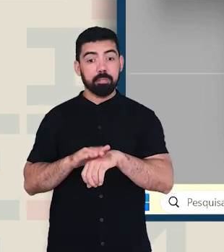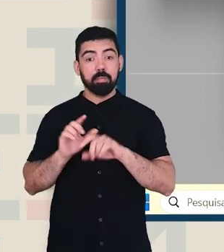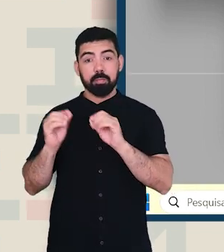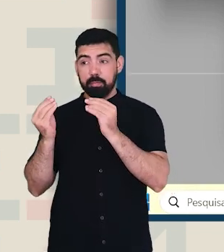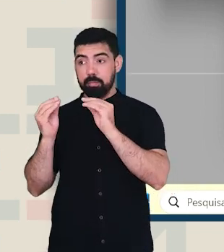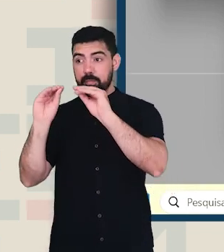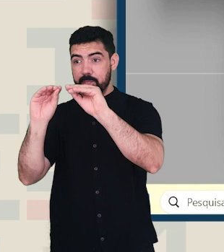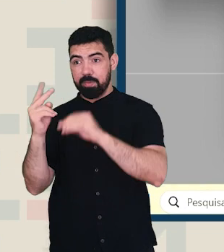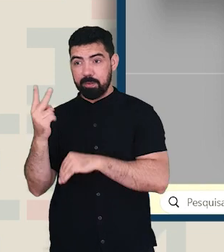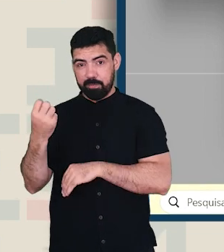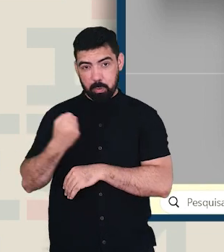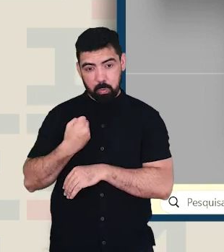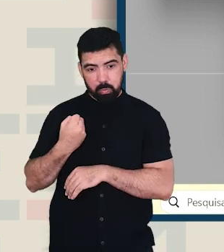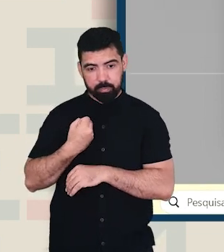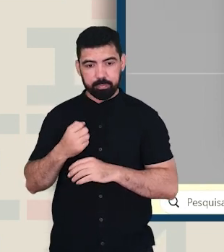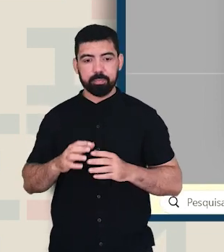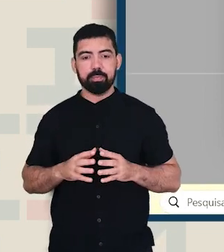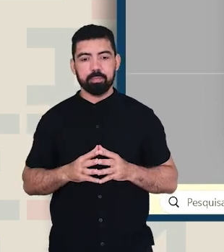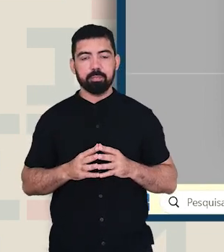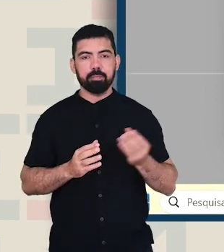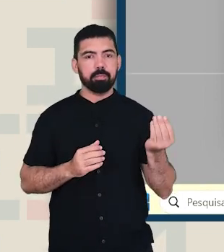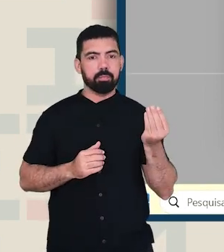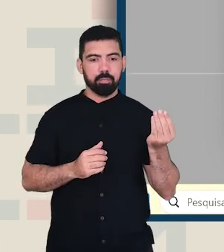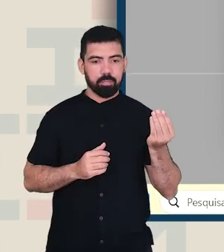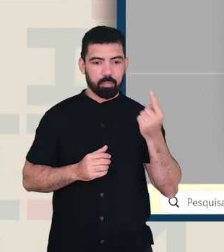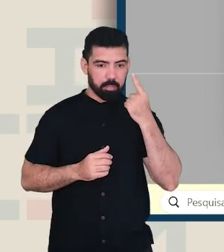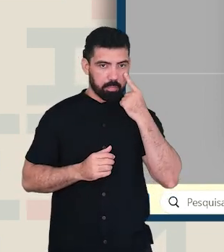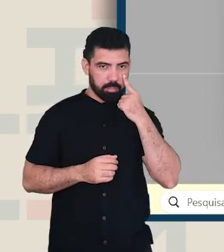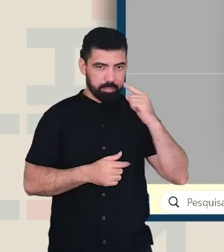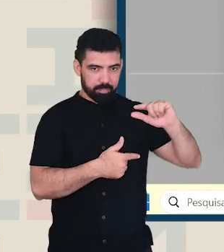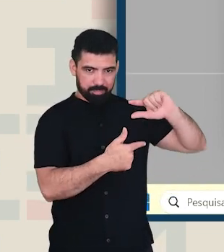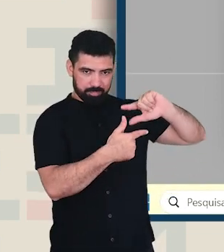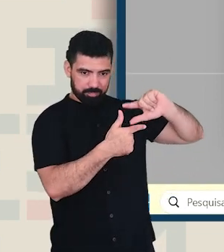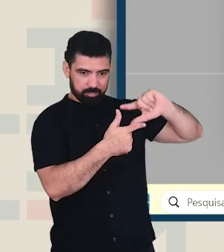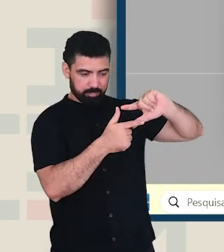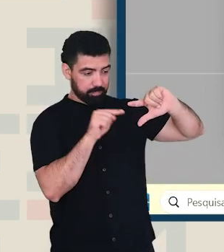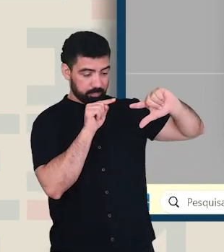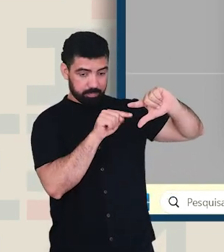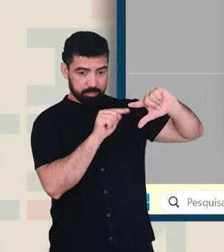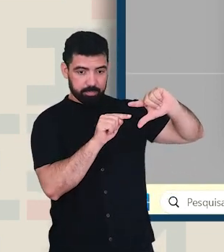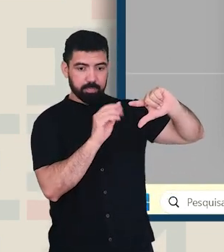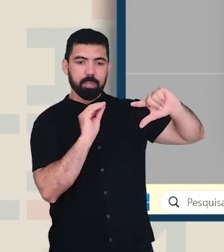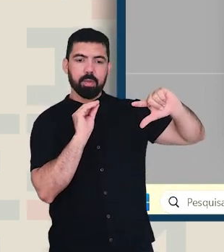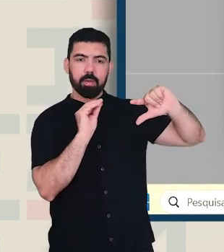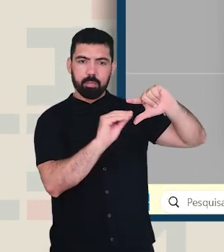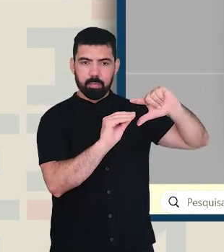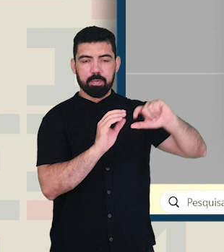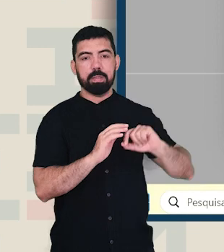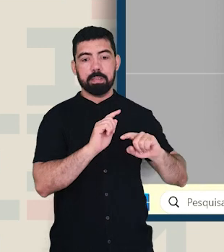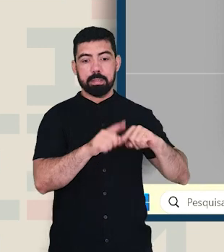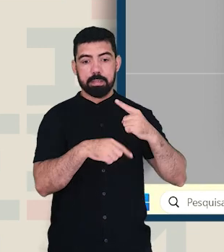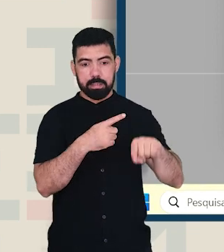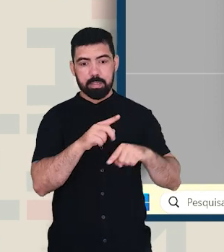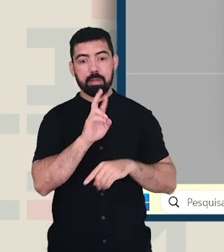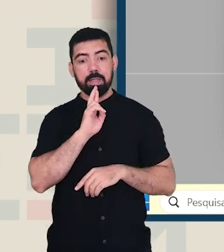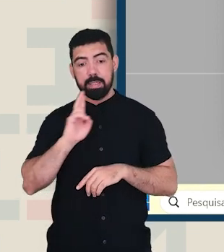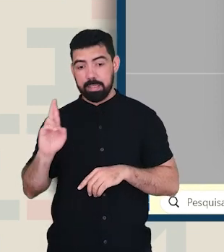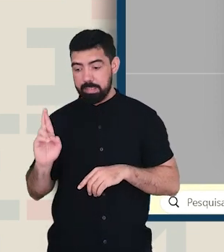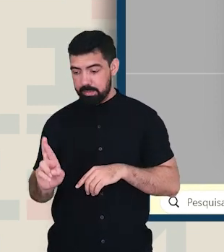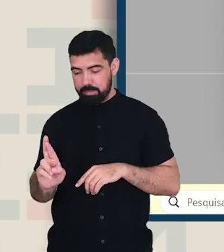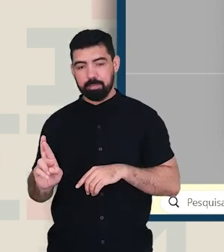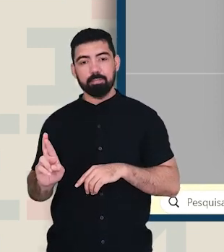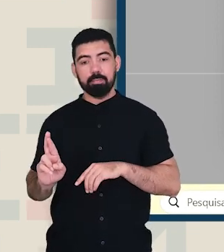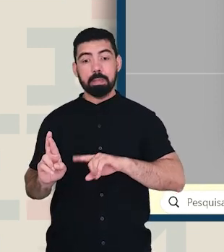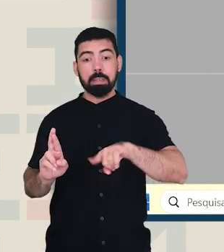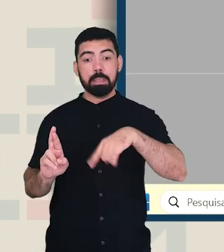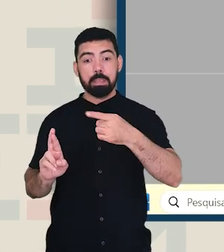valor aqui a partir desta porta, que depois vai dar nessa saída, que